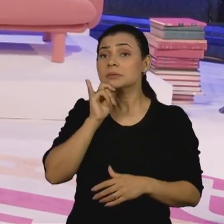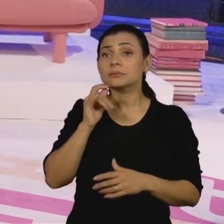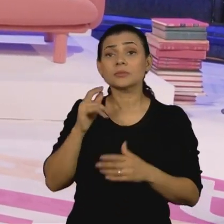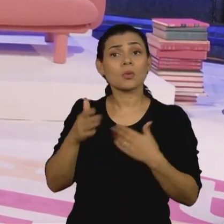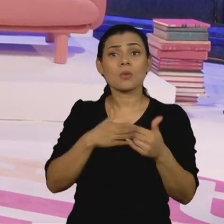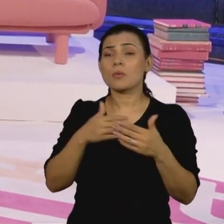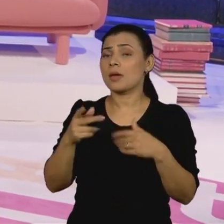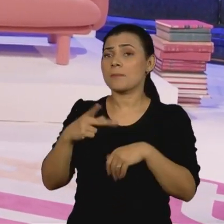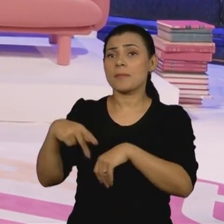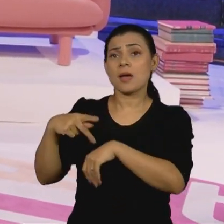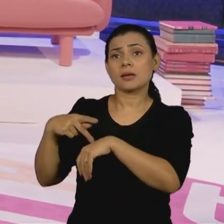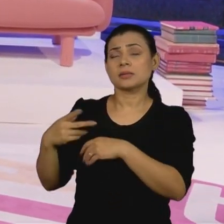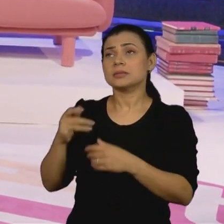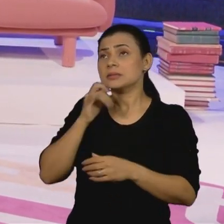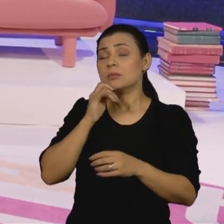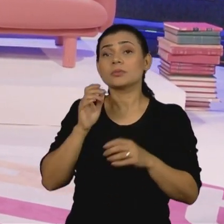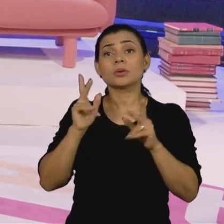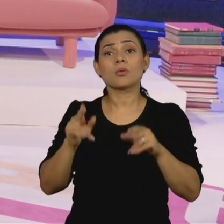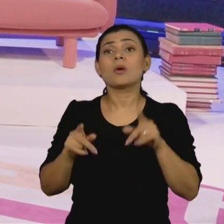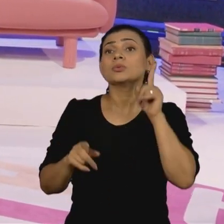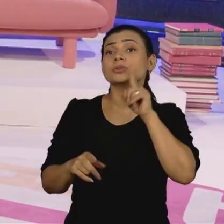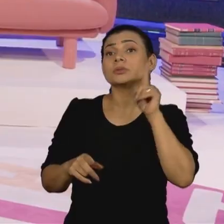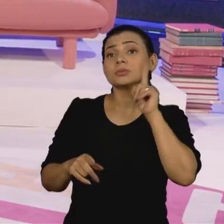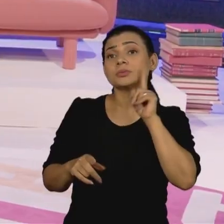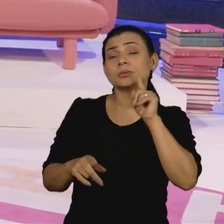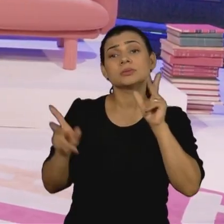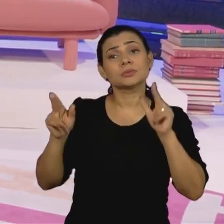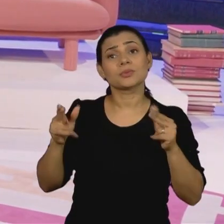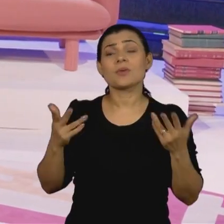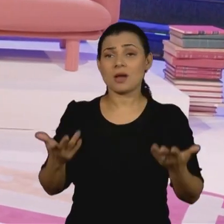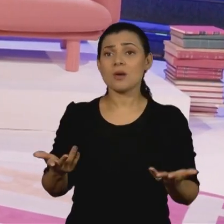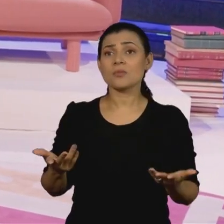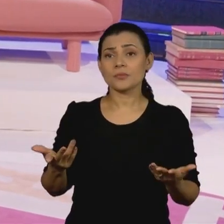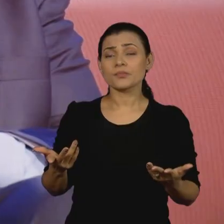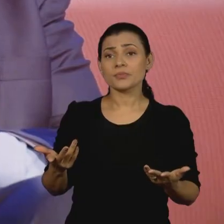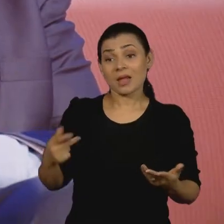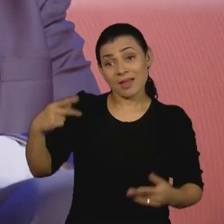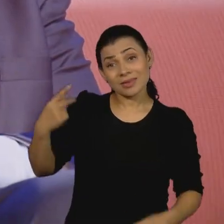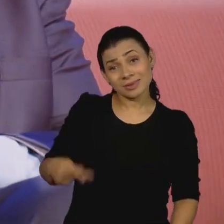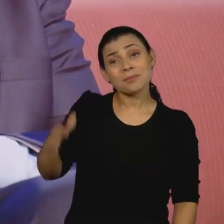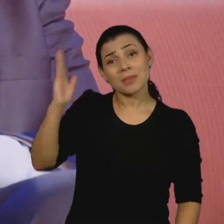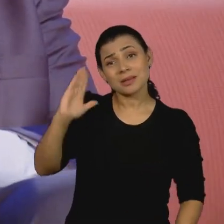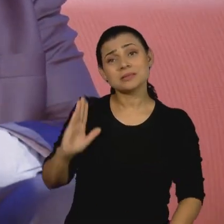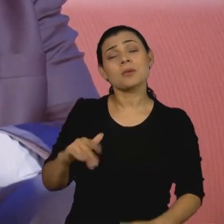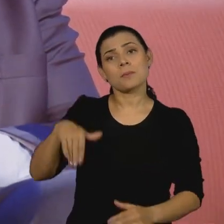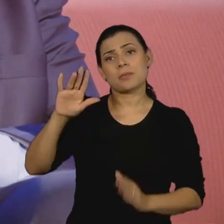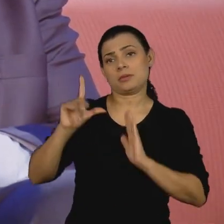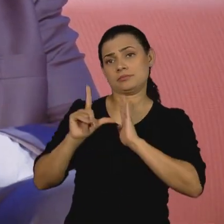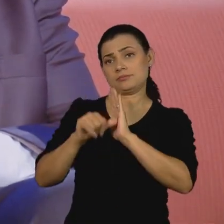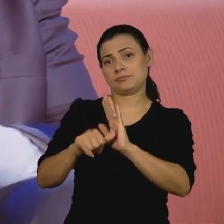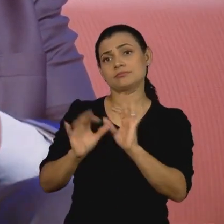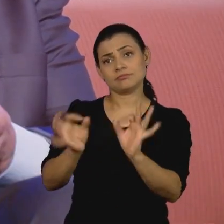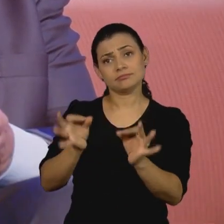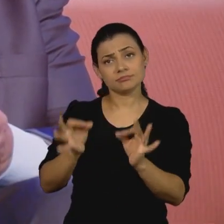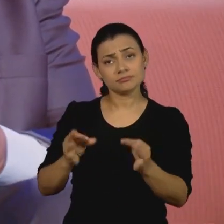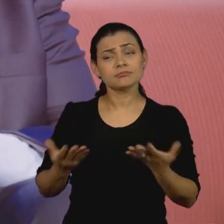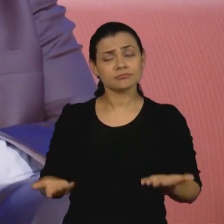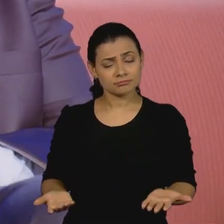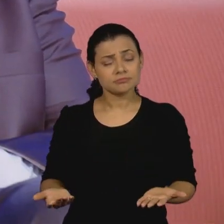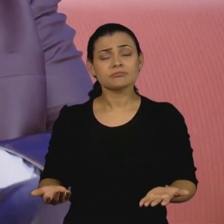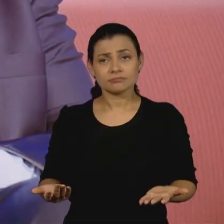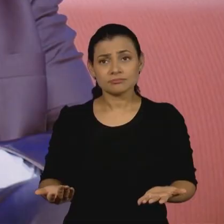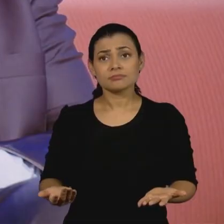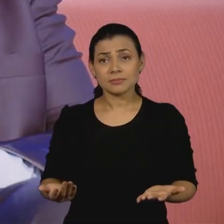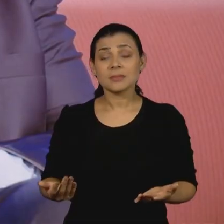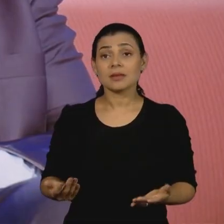qualquer Estado americano. Então, o que nós temos, sim, nesse protagonismo todo